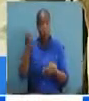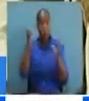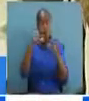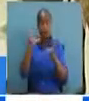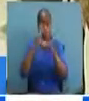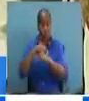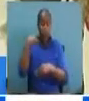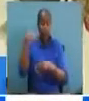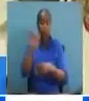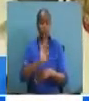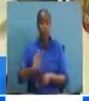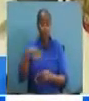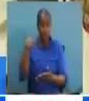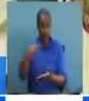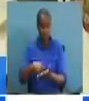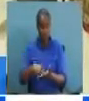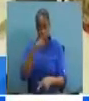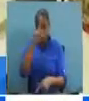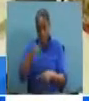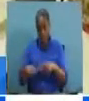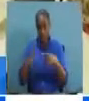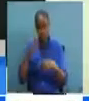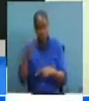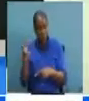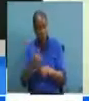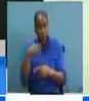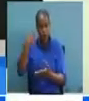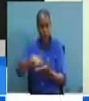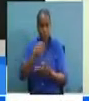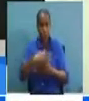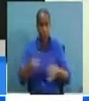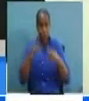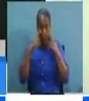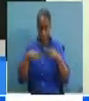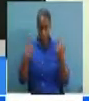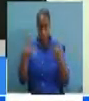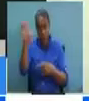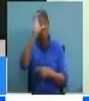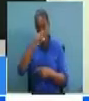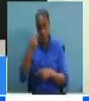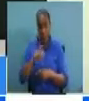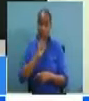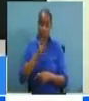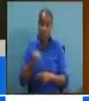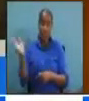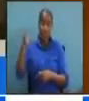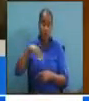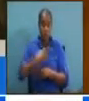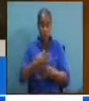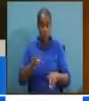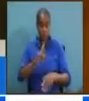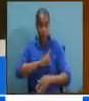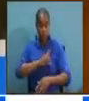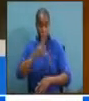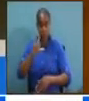O propósito é procurar financiamento para o setor público, ainda que o Estado não tenha que endividar, e trazer o setor privado